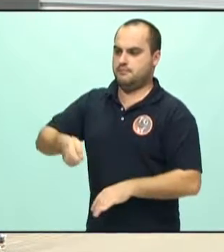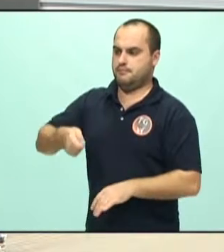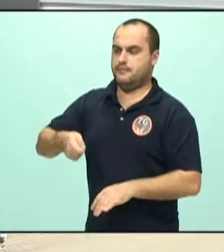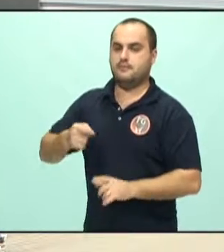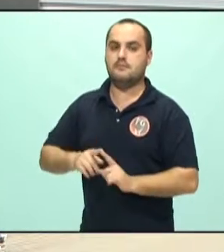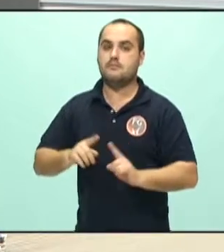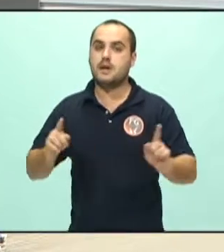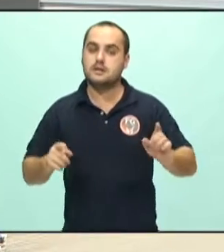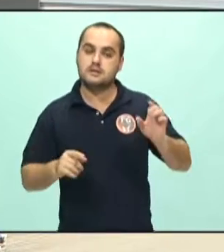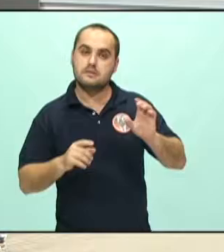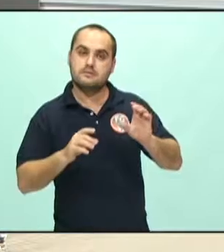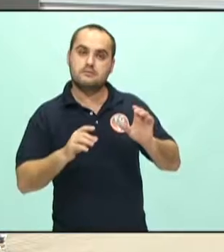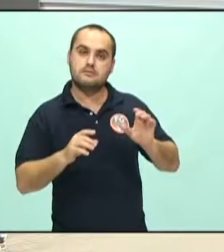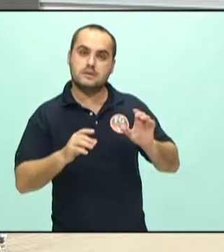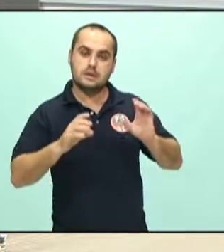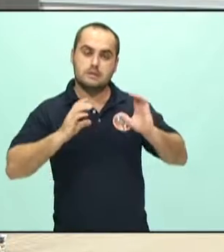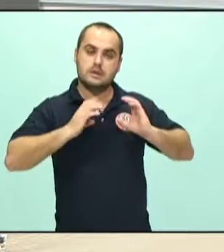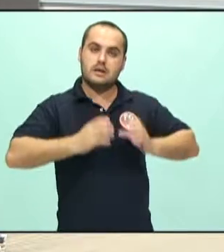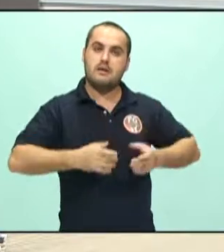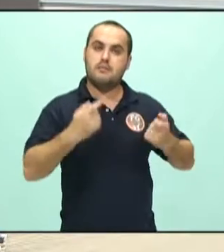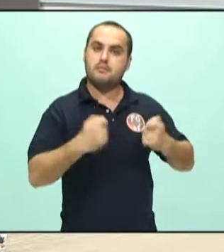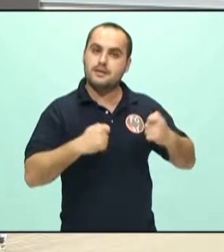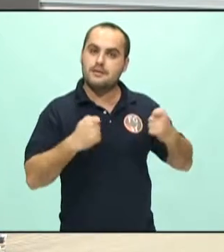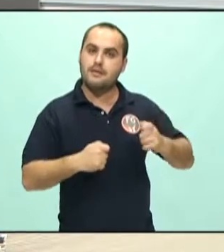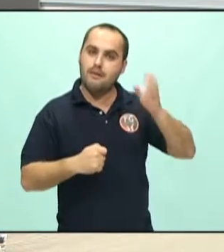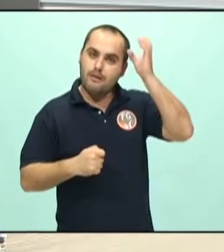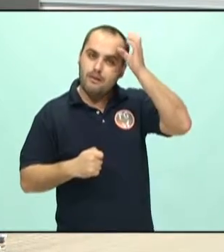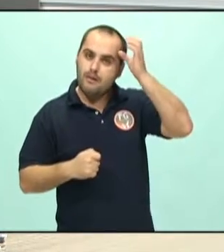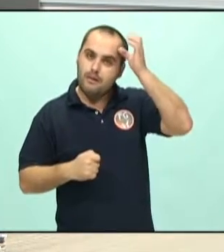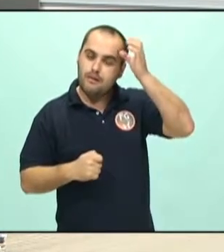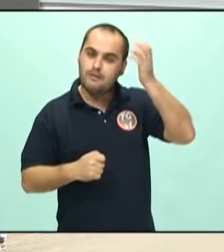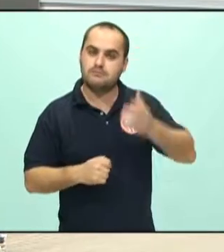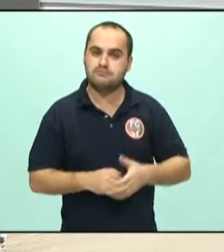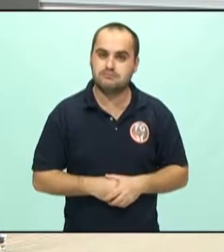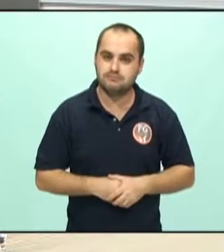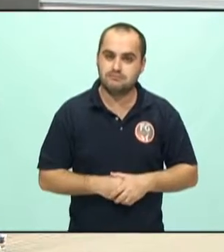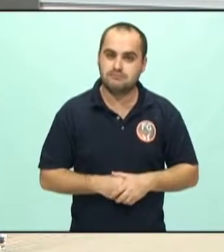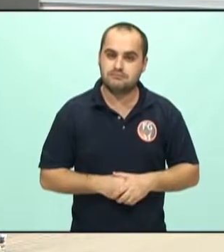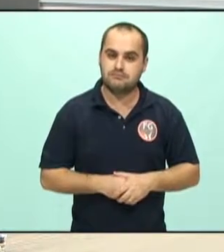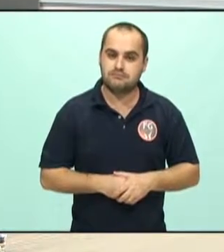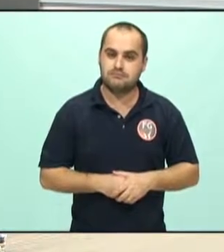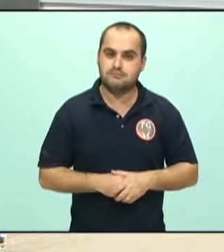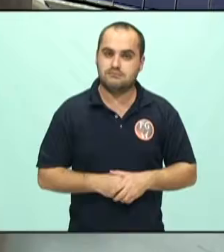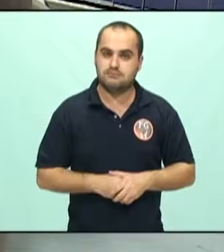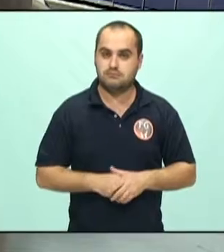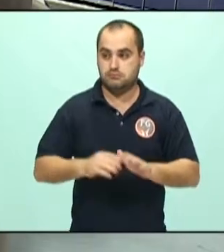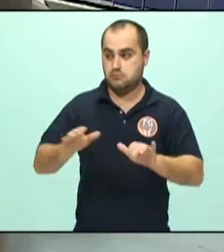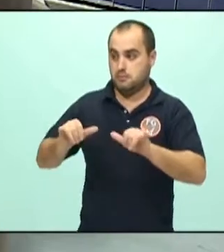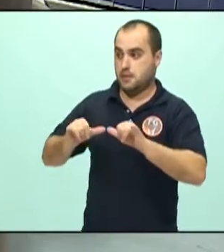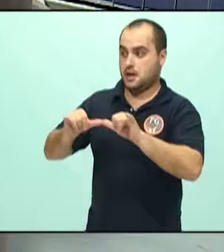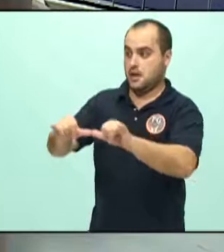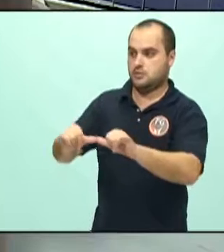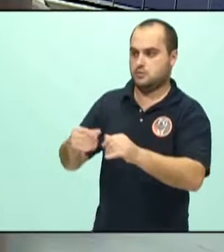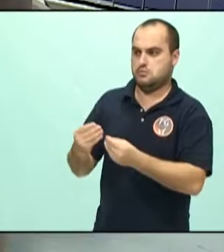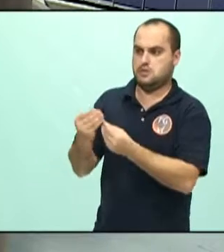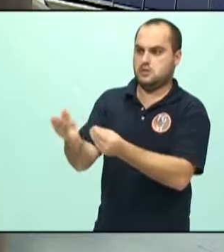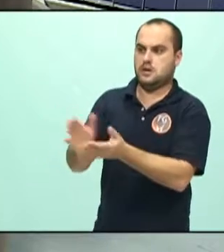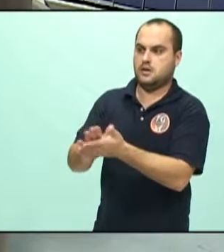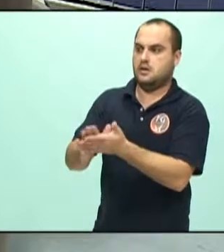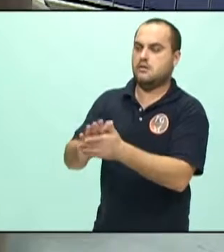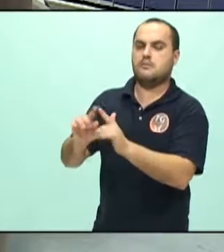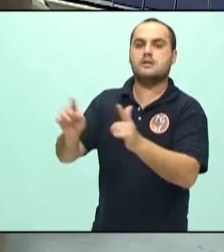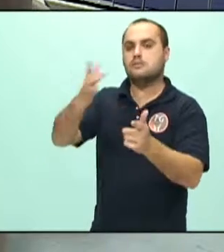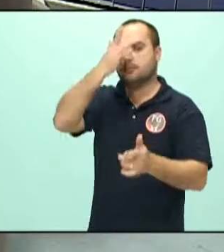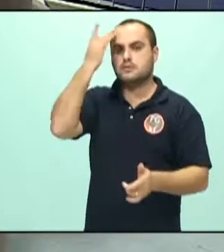ao supermercado pode não dá mais as sacolas de plástico mas alguém pode lá entrar com a sacola de plástico né ea questão